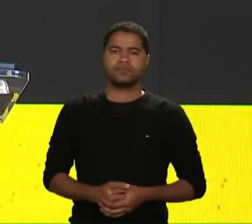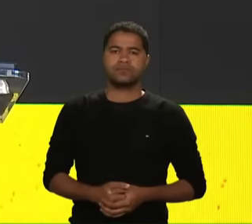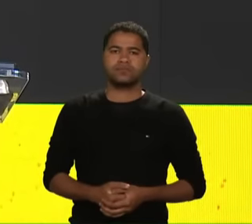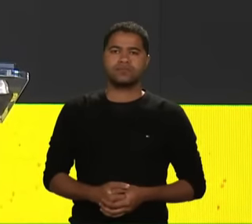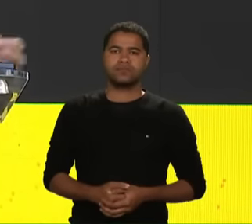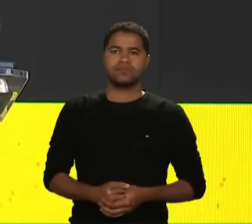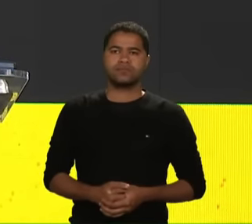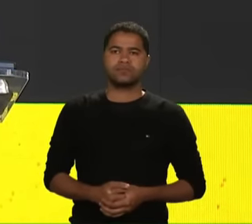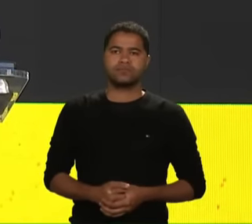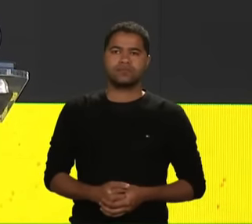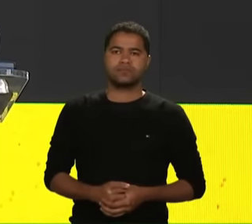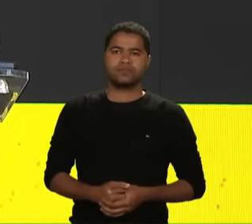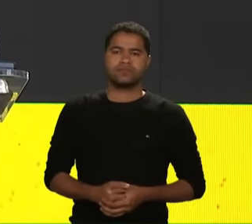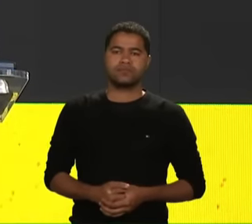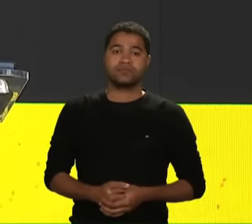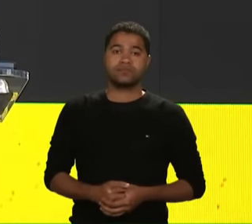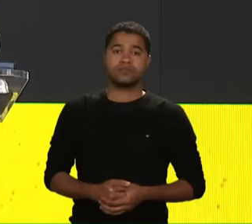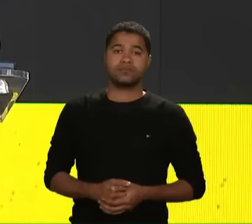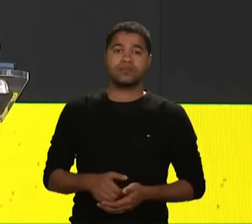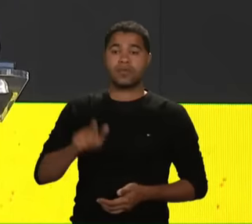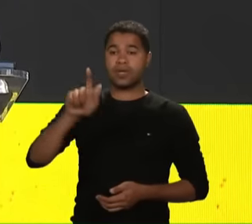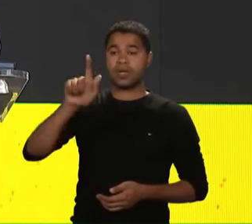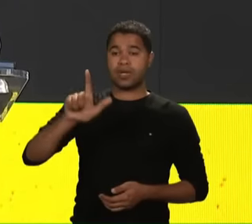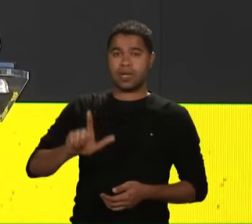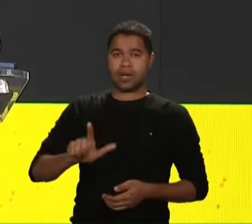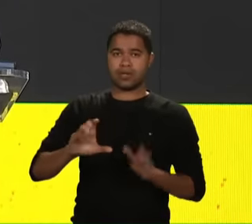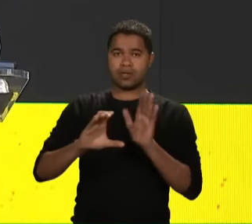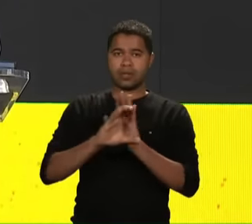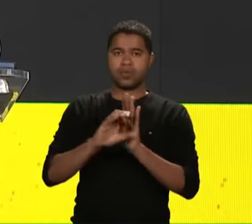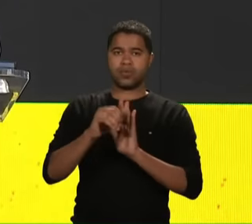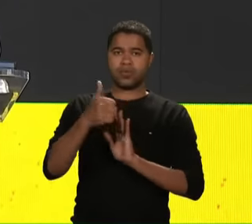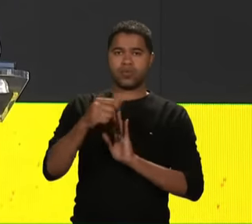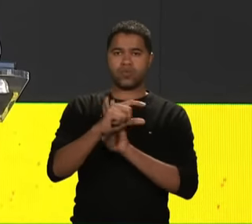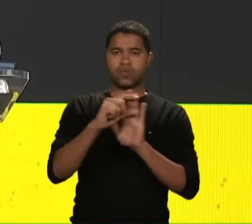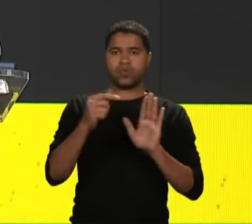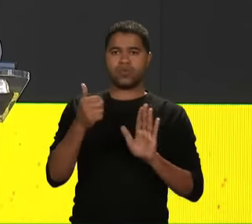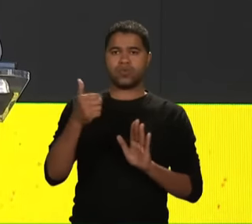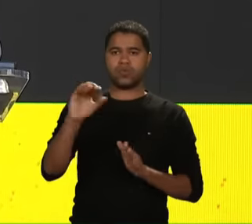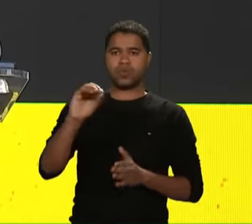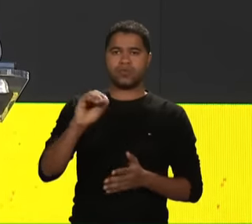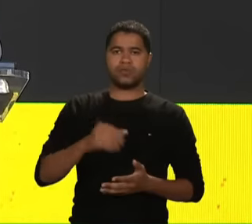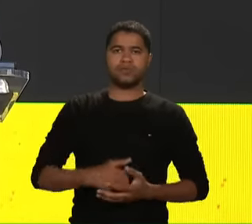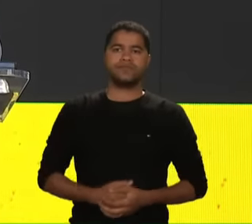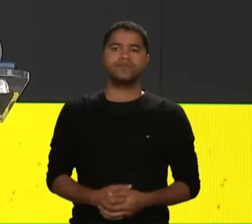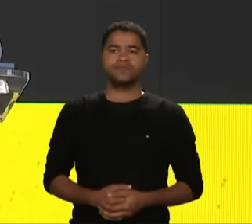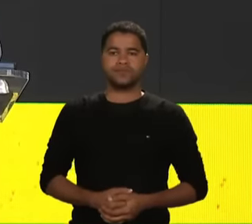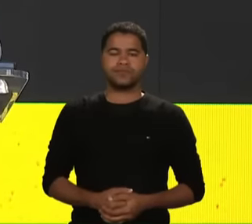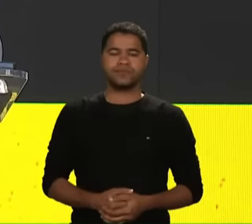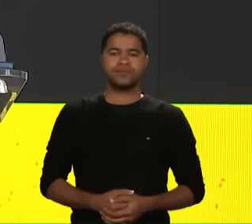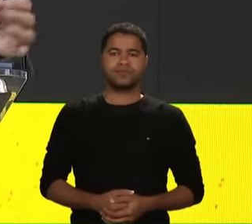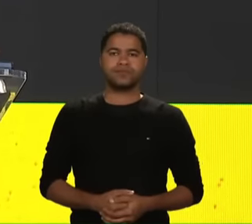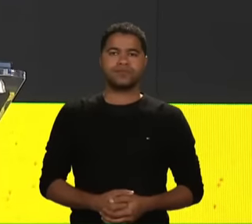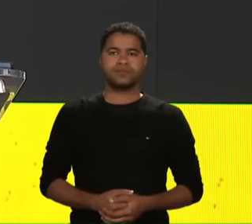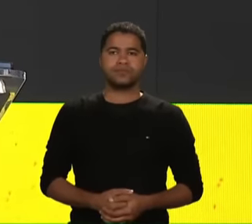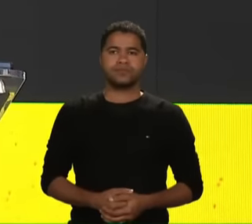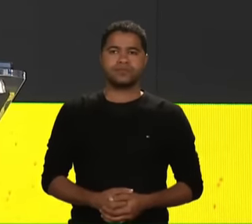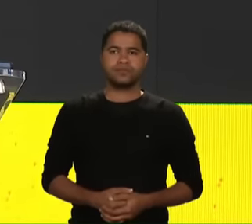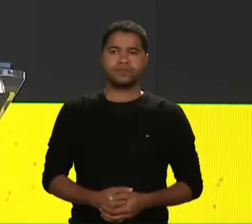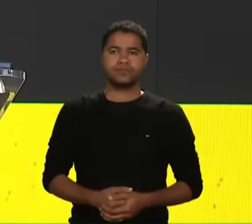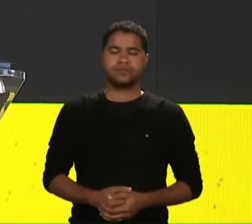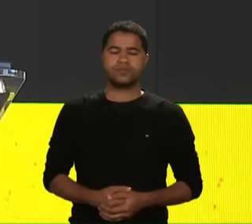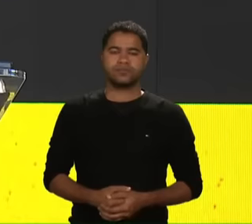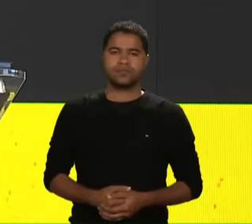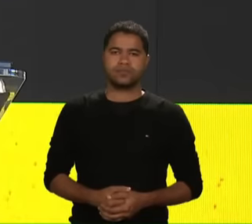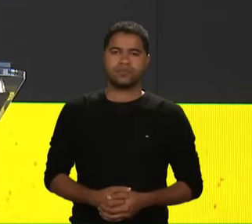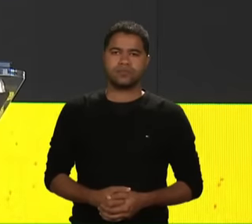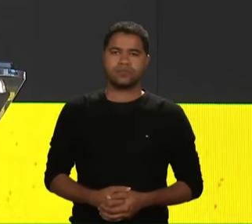Vamos começar em Gálatas de novo, Gálatas 1:10. Gálatas capítulo 1, o versículo